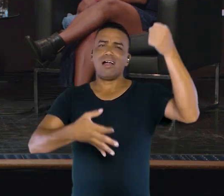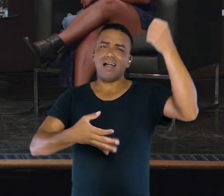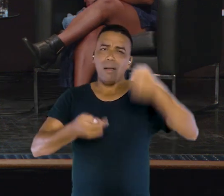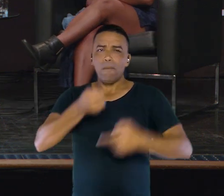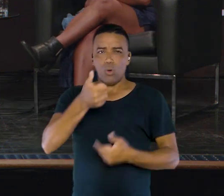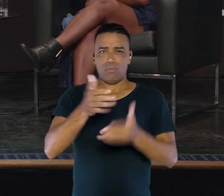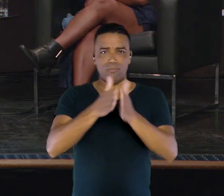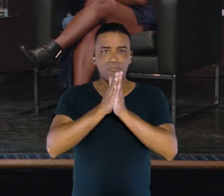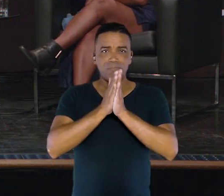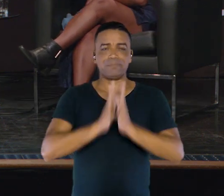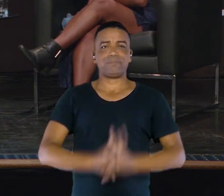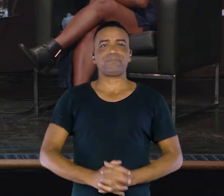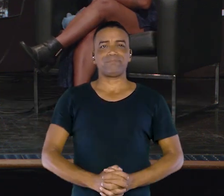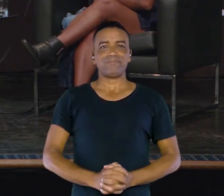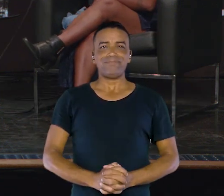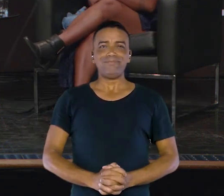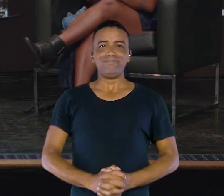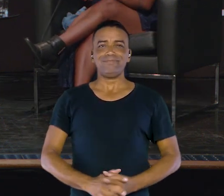isso.